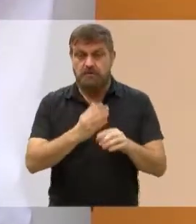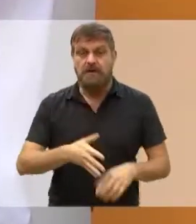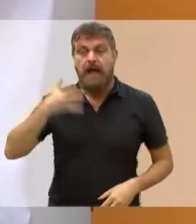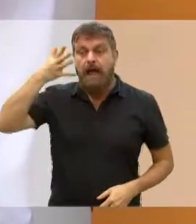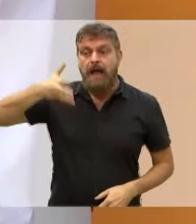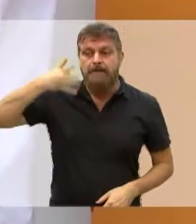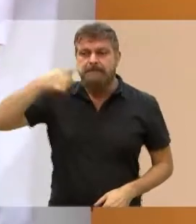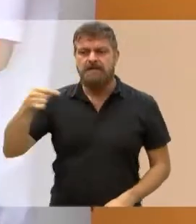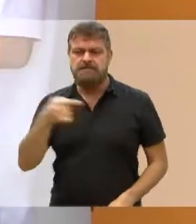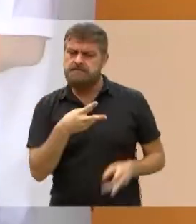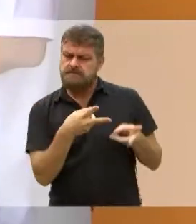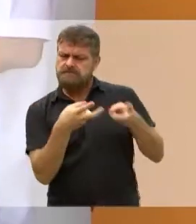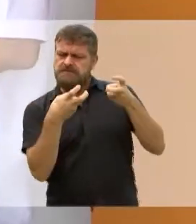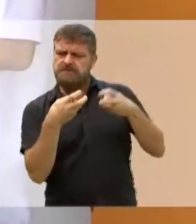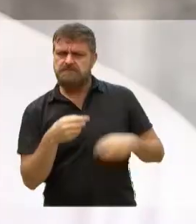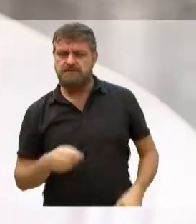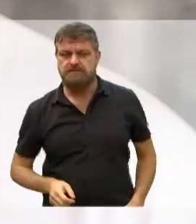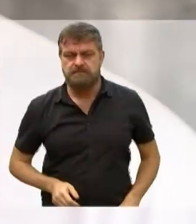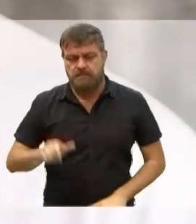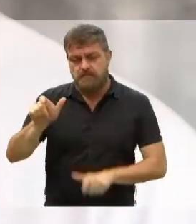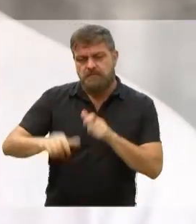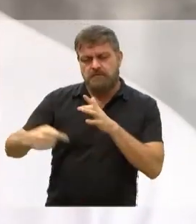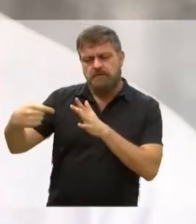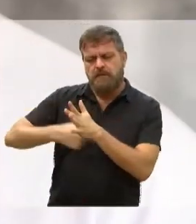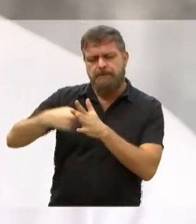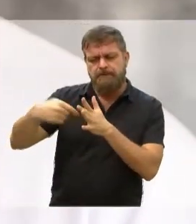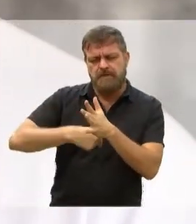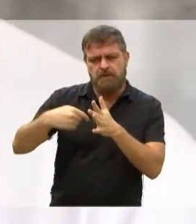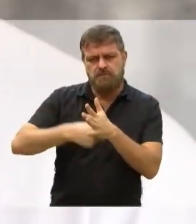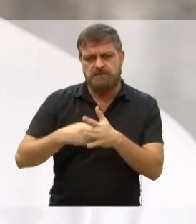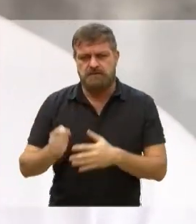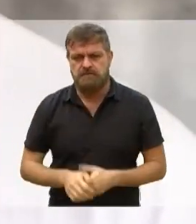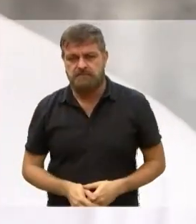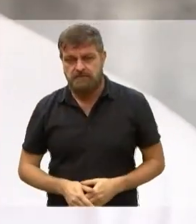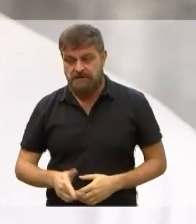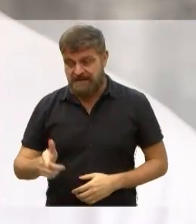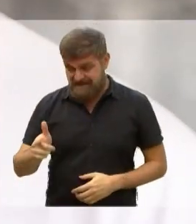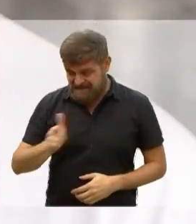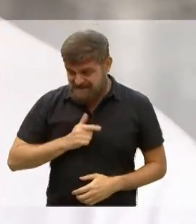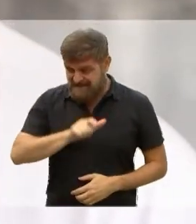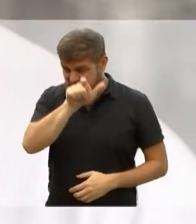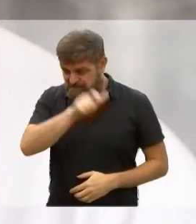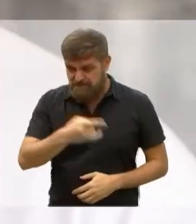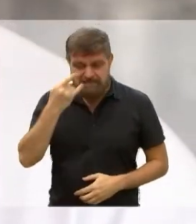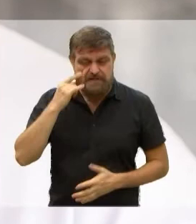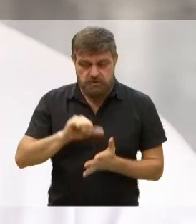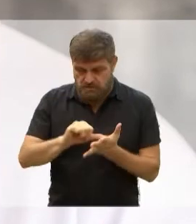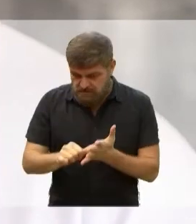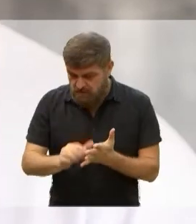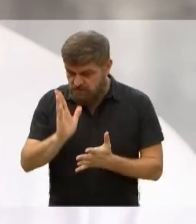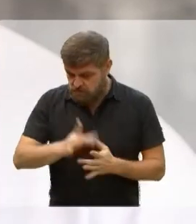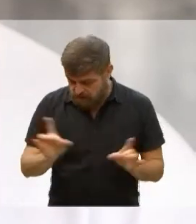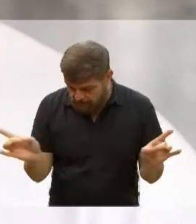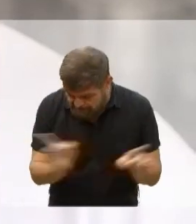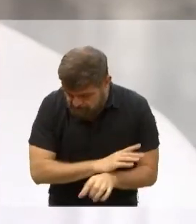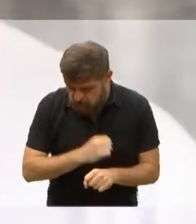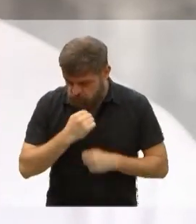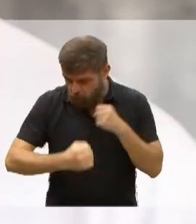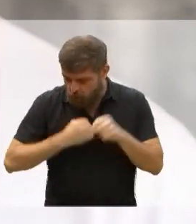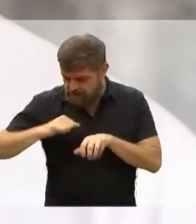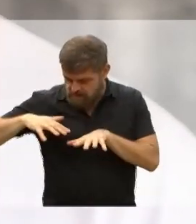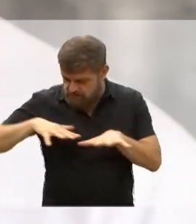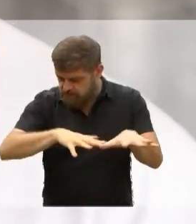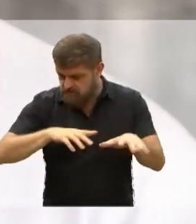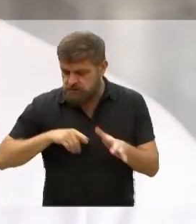palestras do Rafa, né? Muitas pessoas perguntavam para a gente se havia outra pessoa com Down que havia concluído. Nós